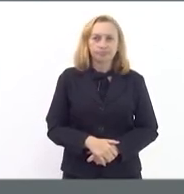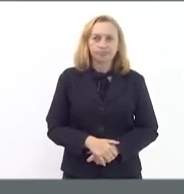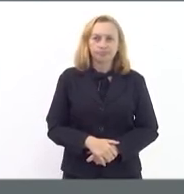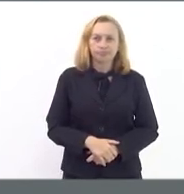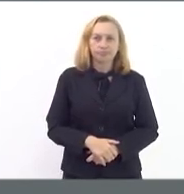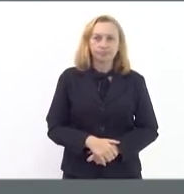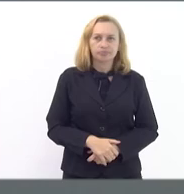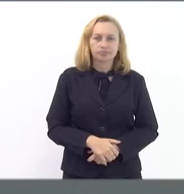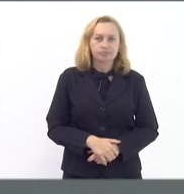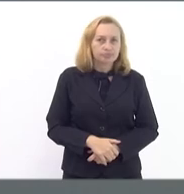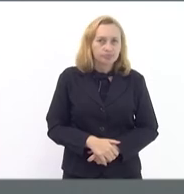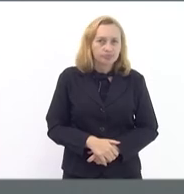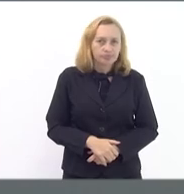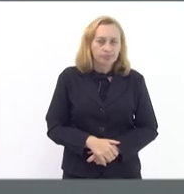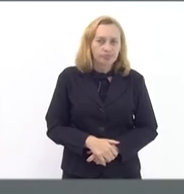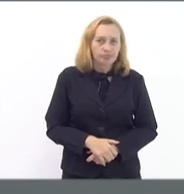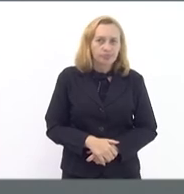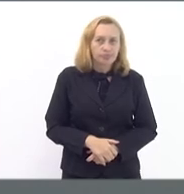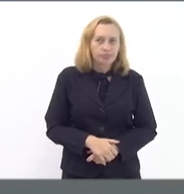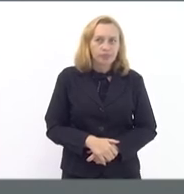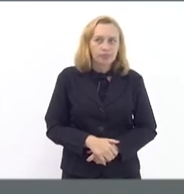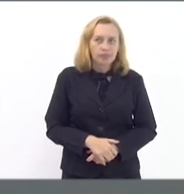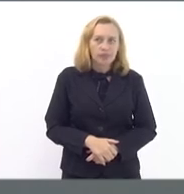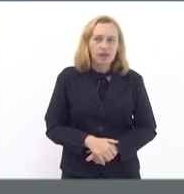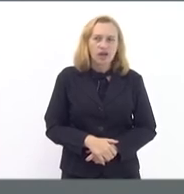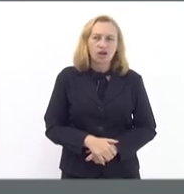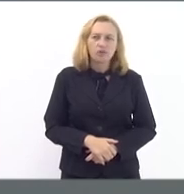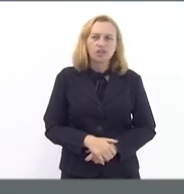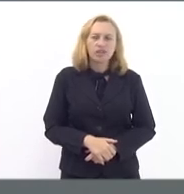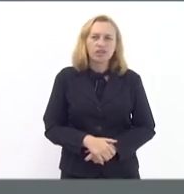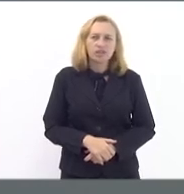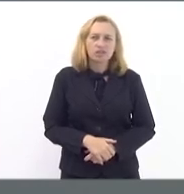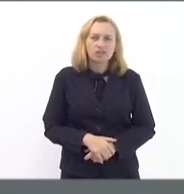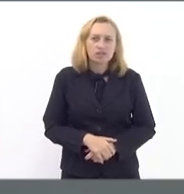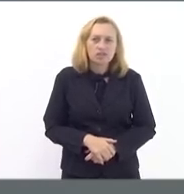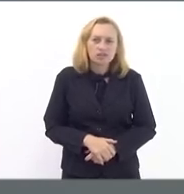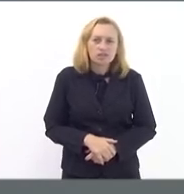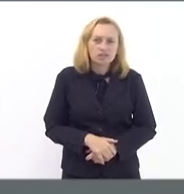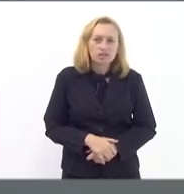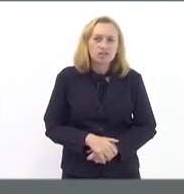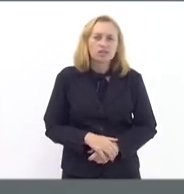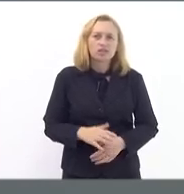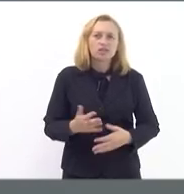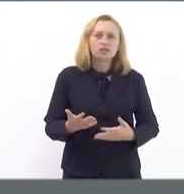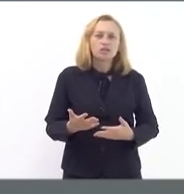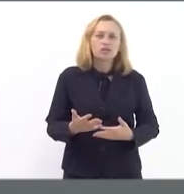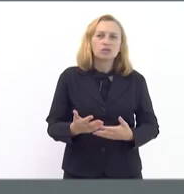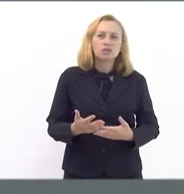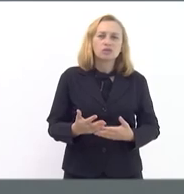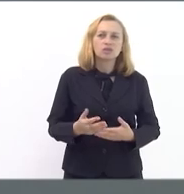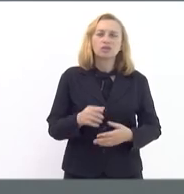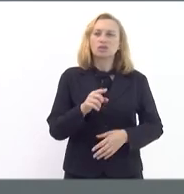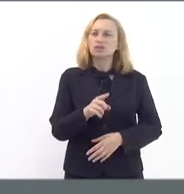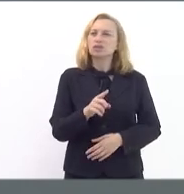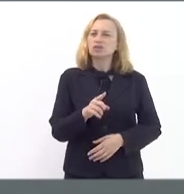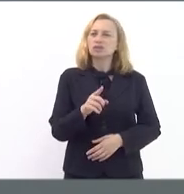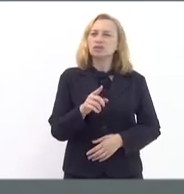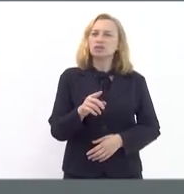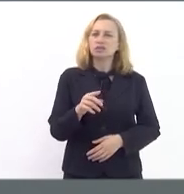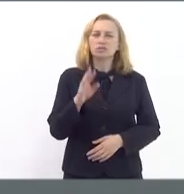não me engano com invasão de evasão de renda então seu Batalhão Ferroviário não tem ingerência sobre essa tropa peça do duplo e